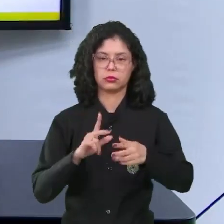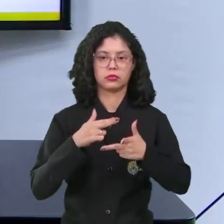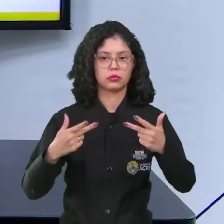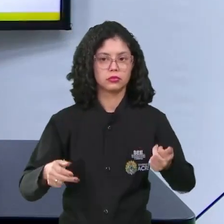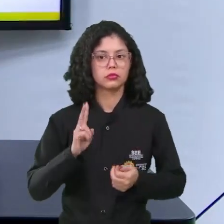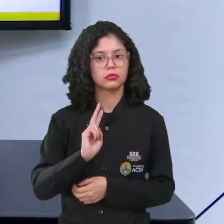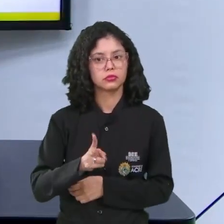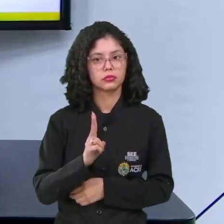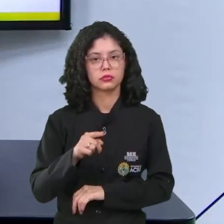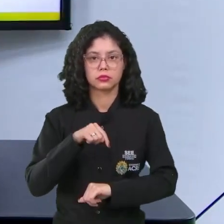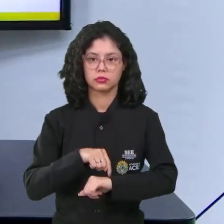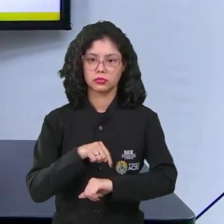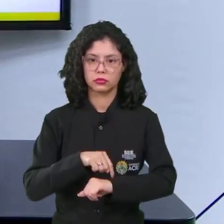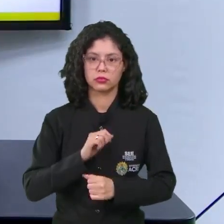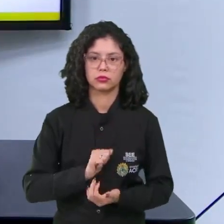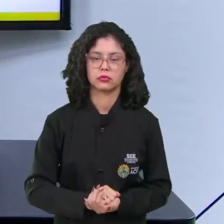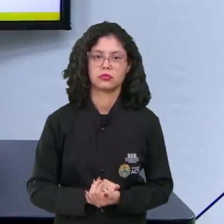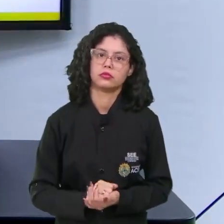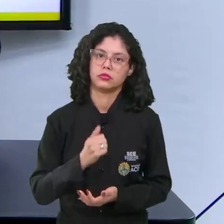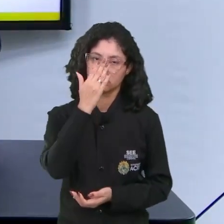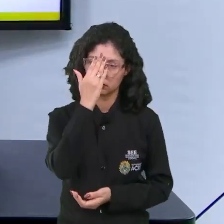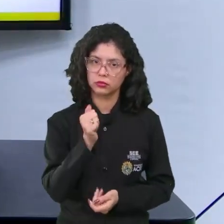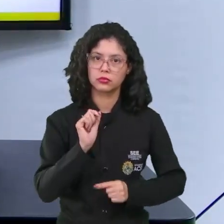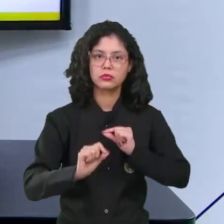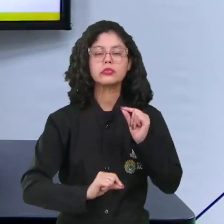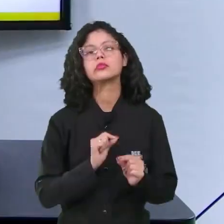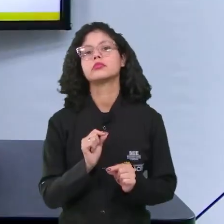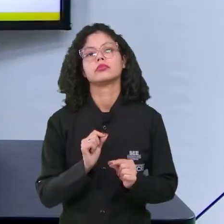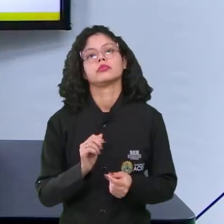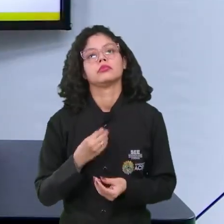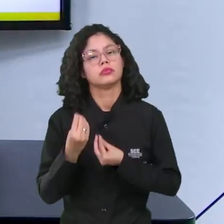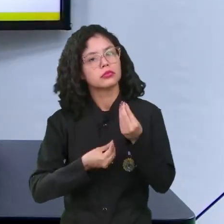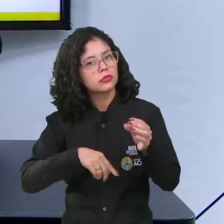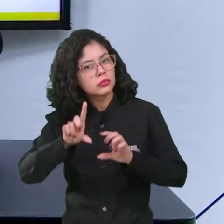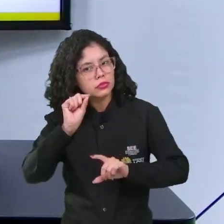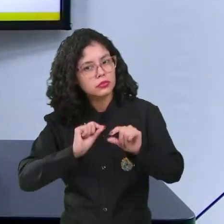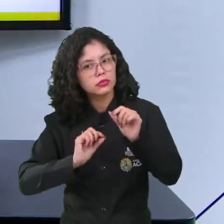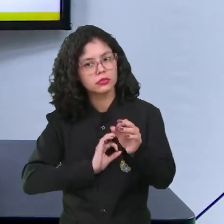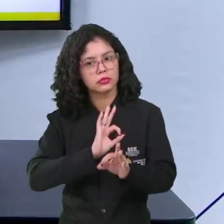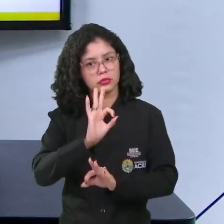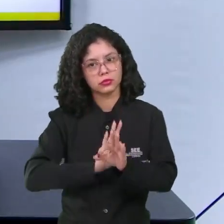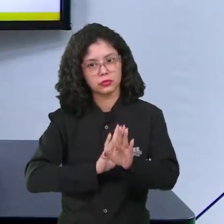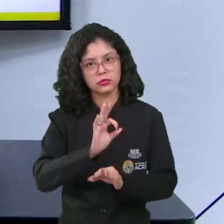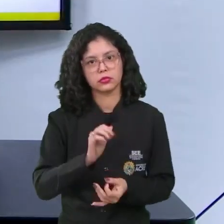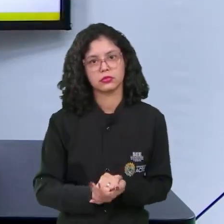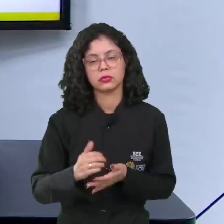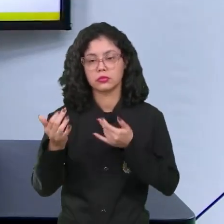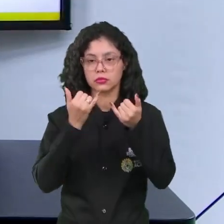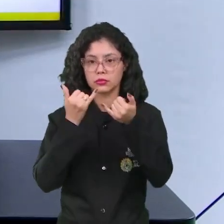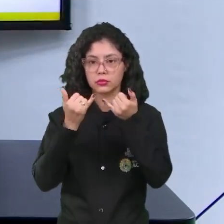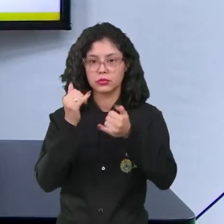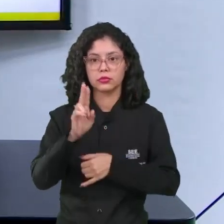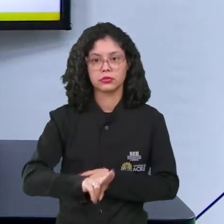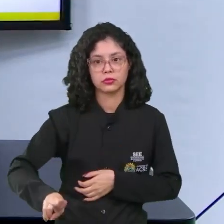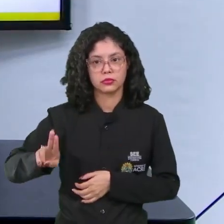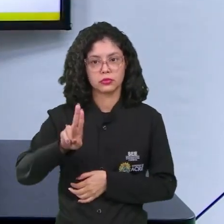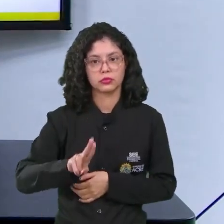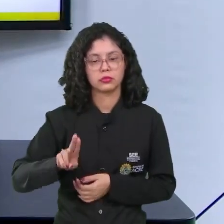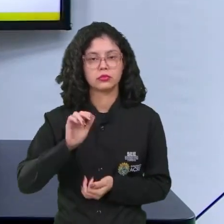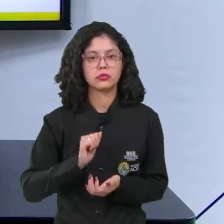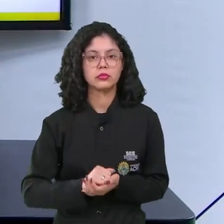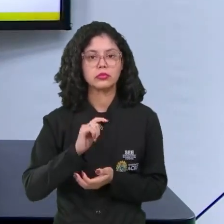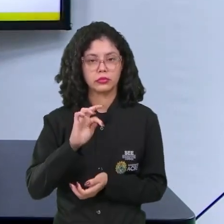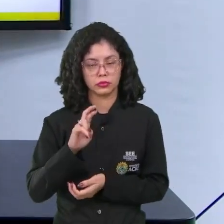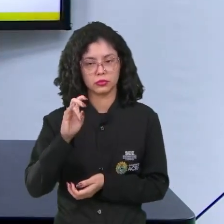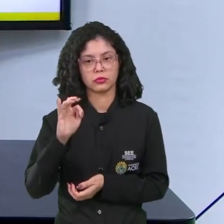coisas ao mesmo tempo. Então, eu tenho que saber como selecionar, organizar essas informações e usar o algoritmo, não